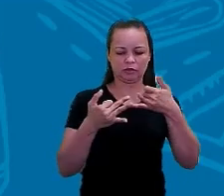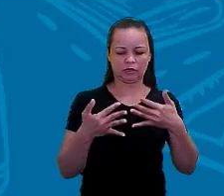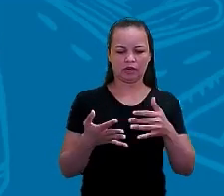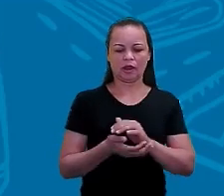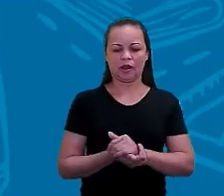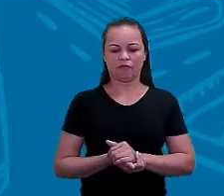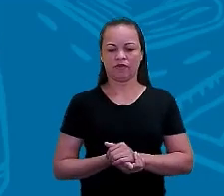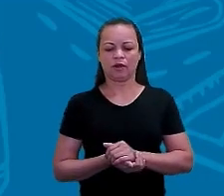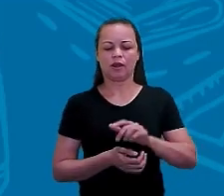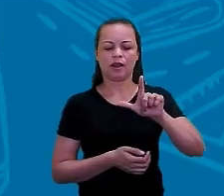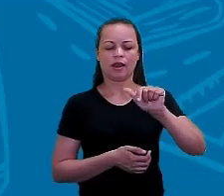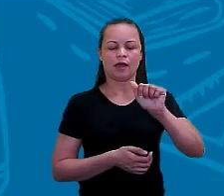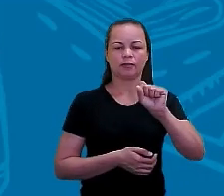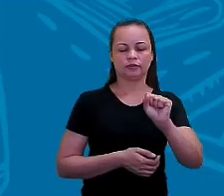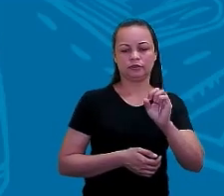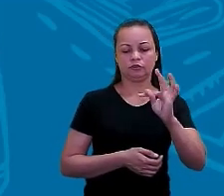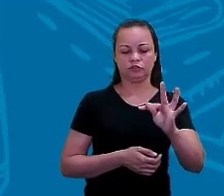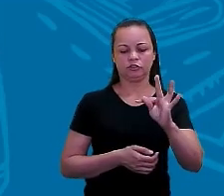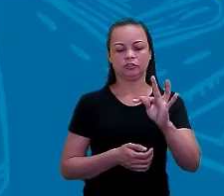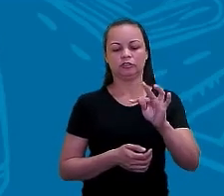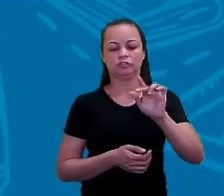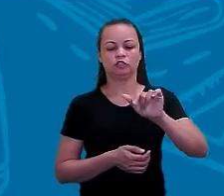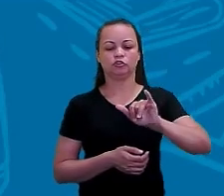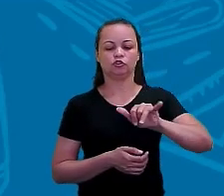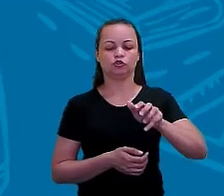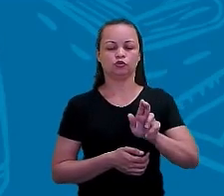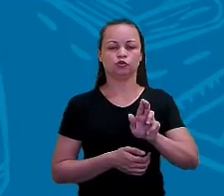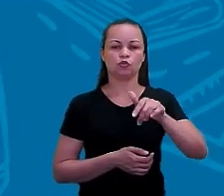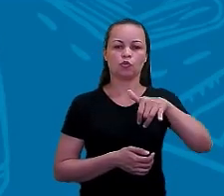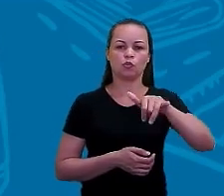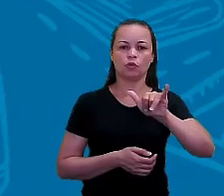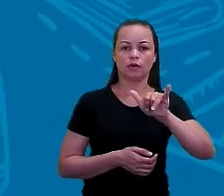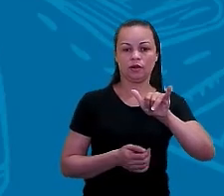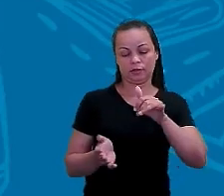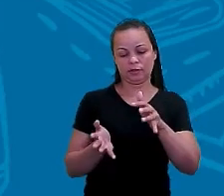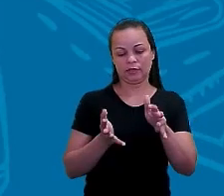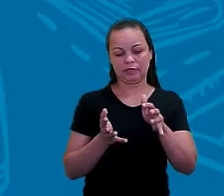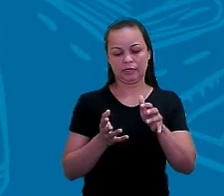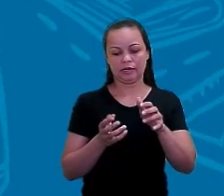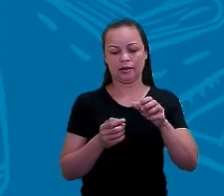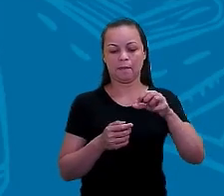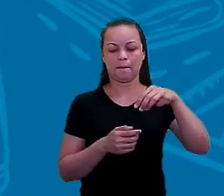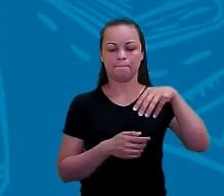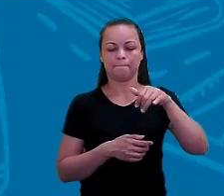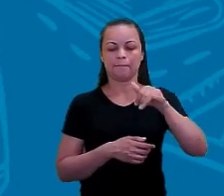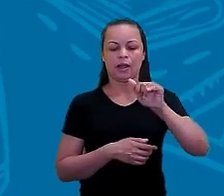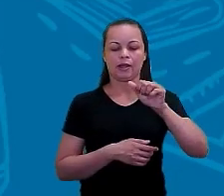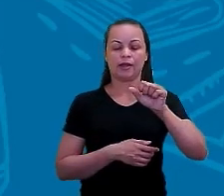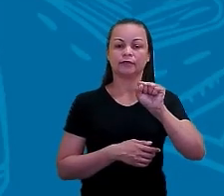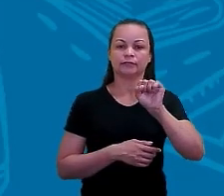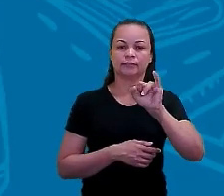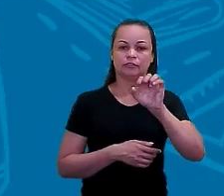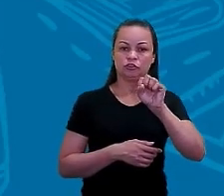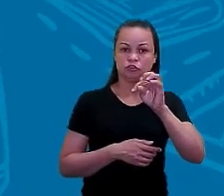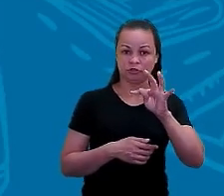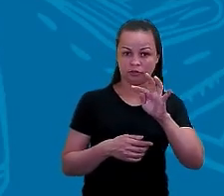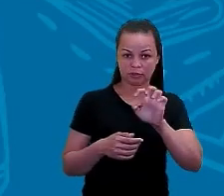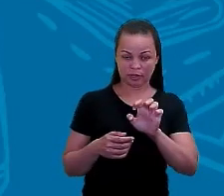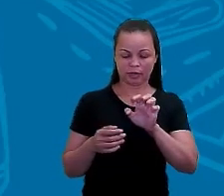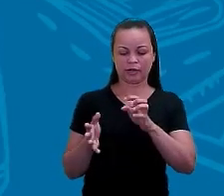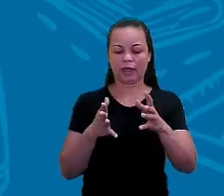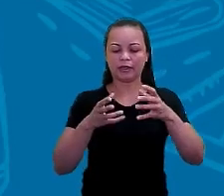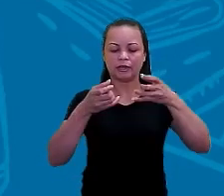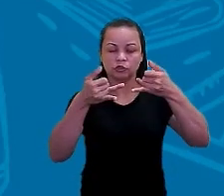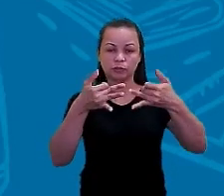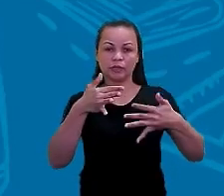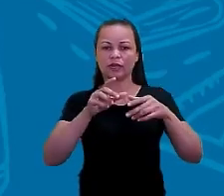sister and I traveled to New York for the first time. Ele também dizia